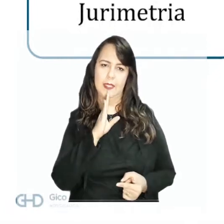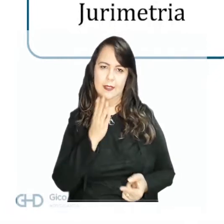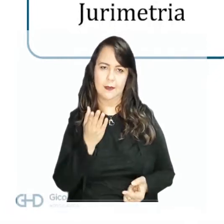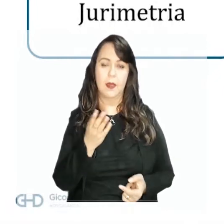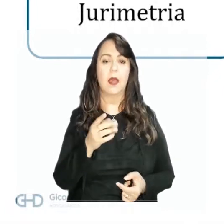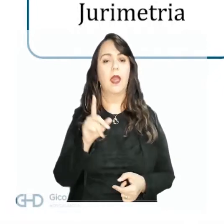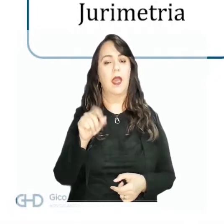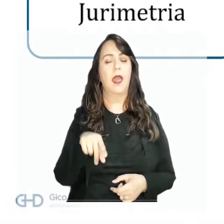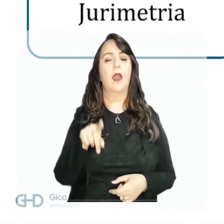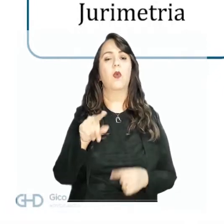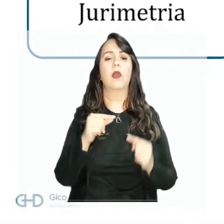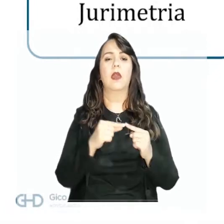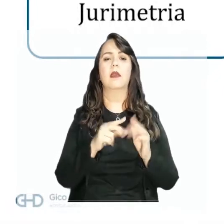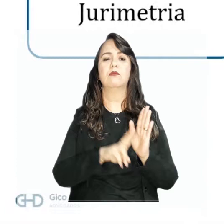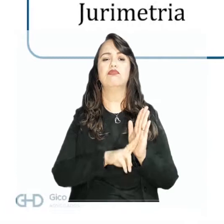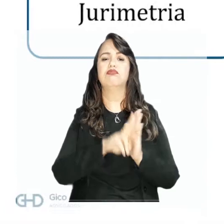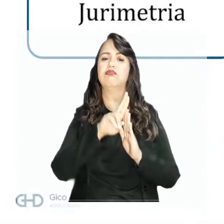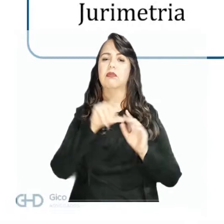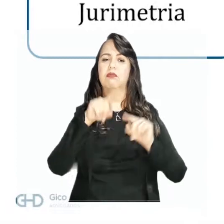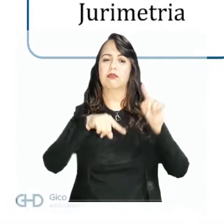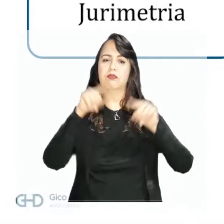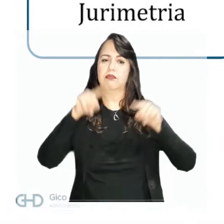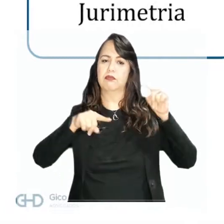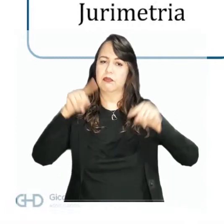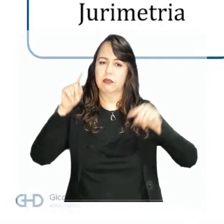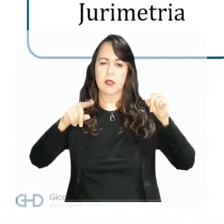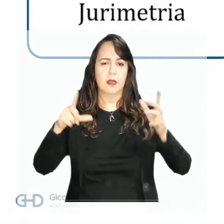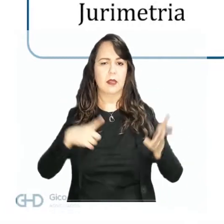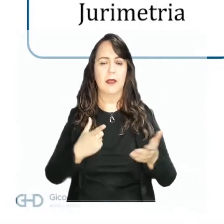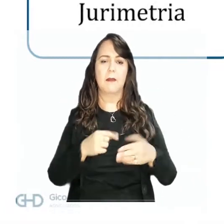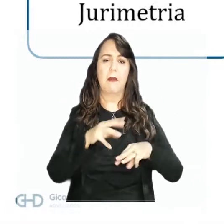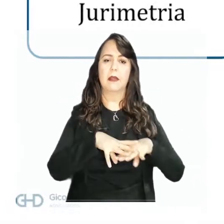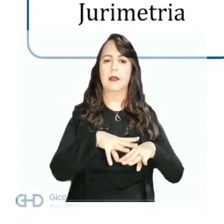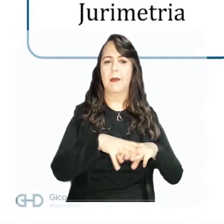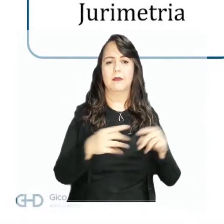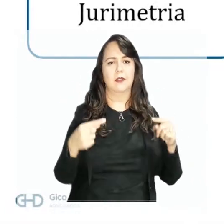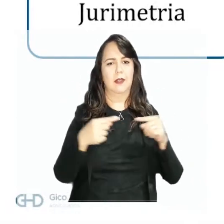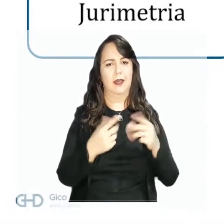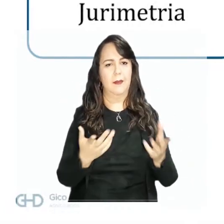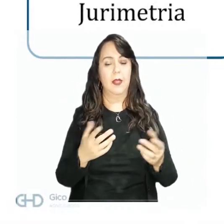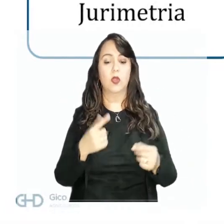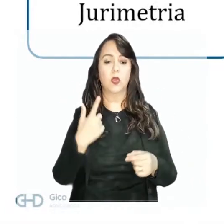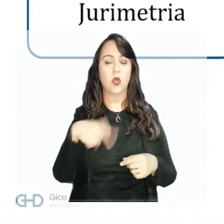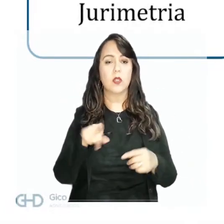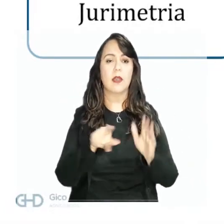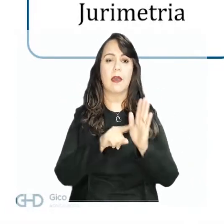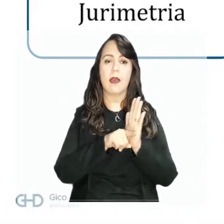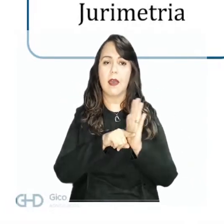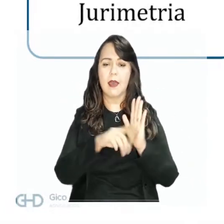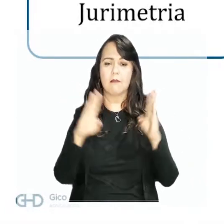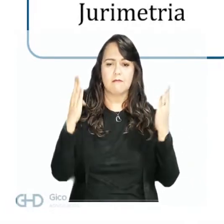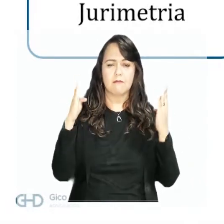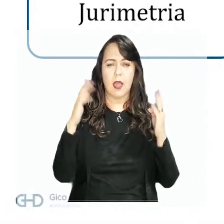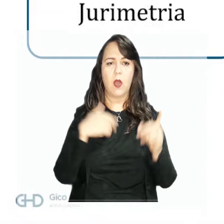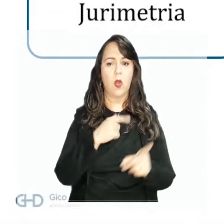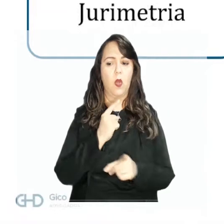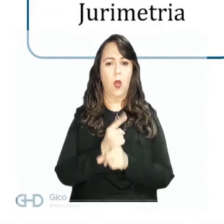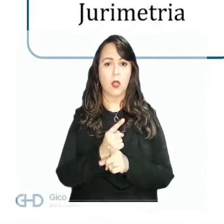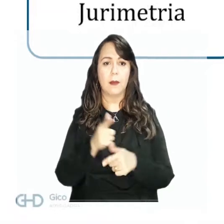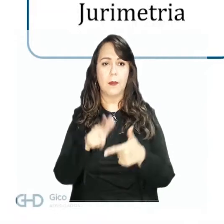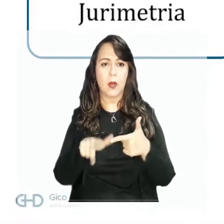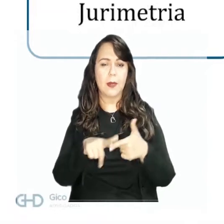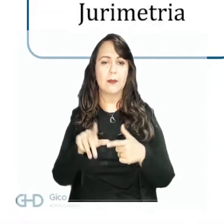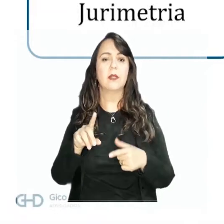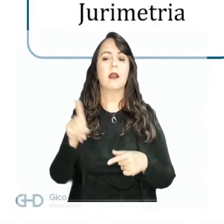matemática, para investigar problemas no direito. Então, o que a jurimetria tem de específico é o objeto e não o